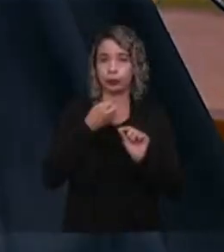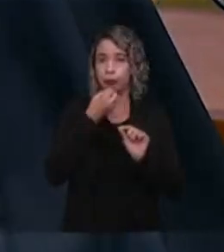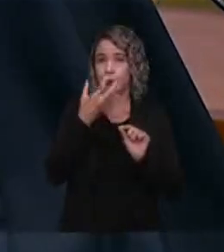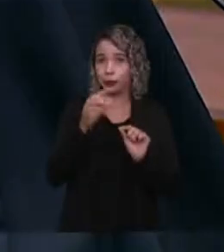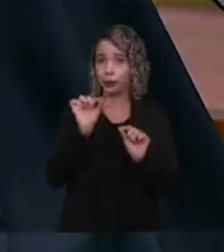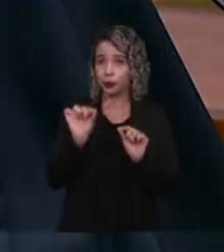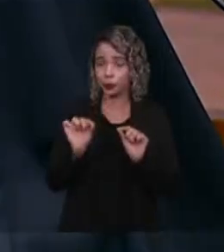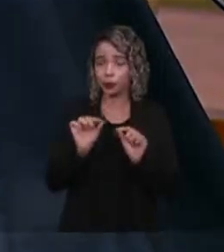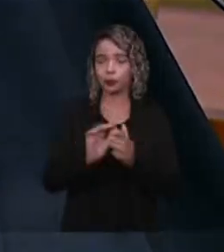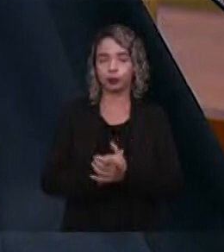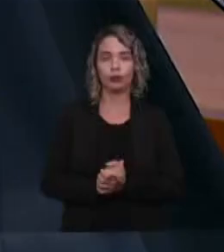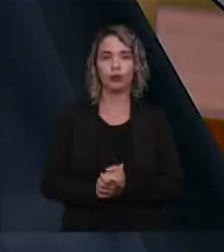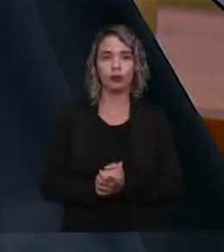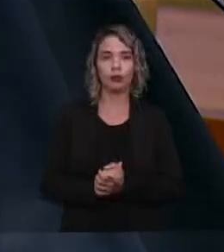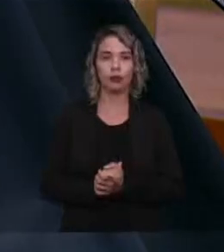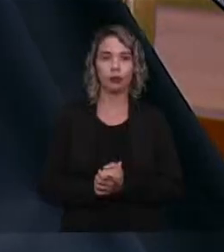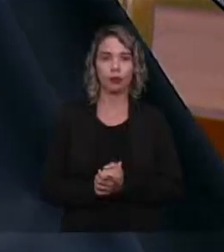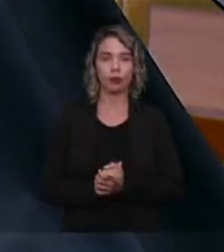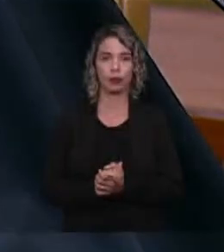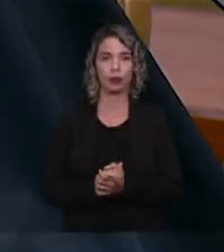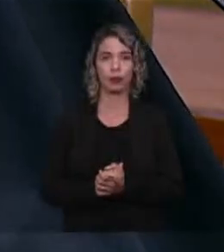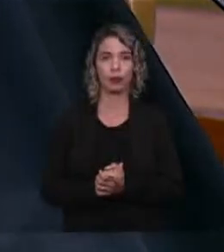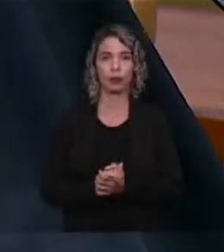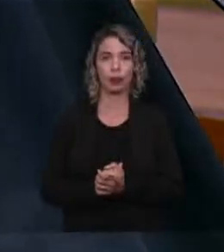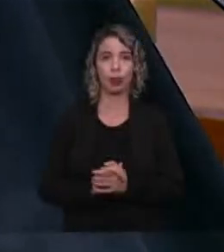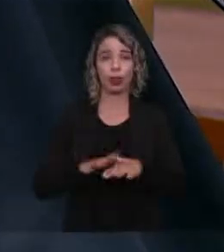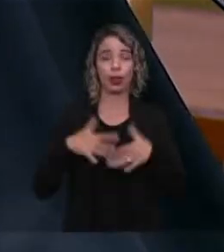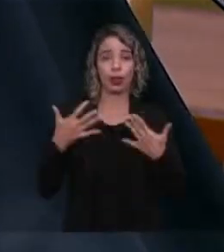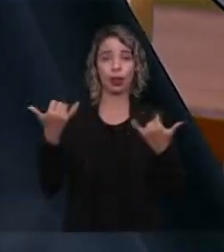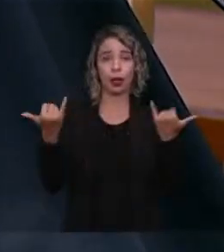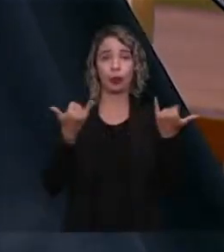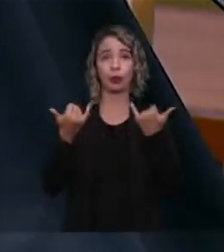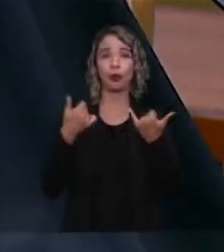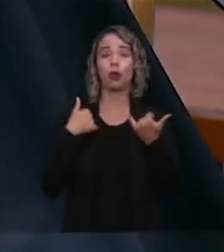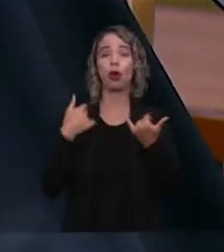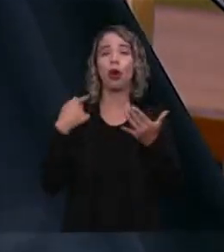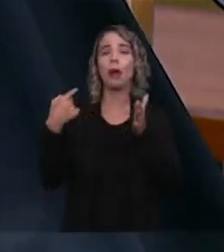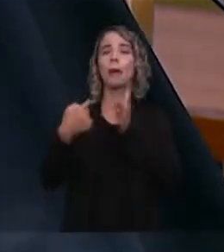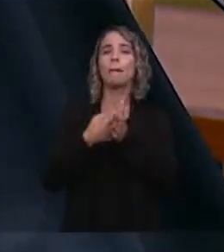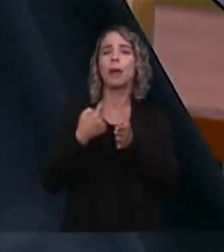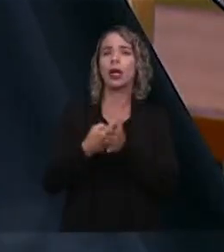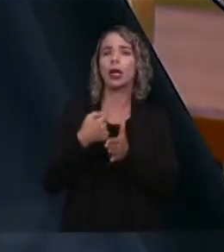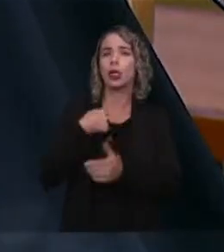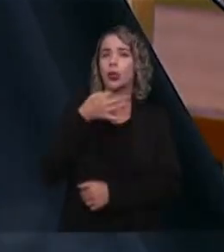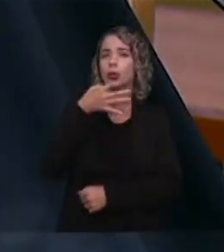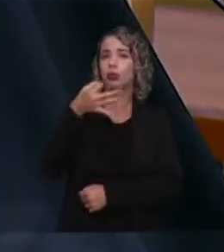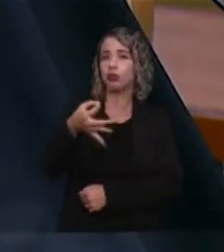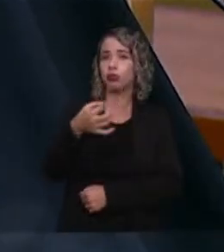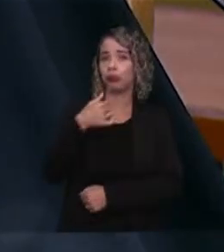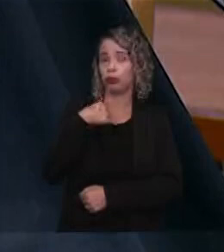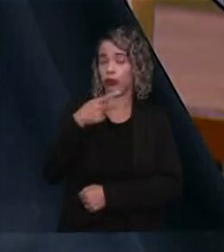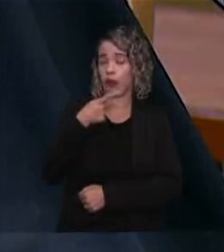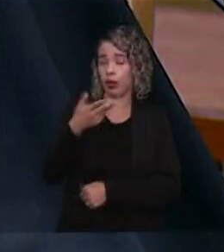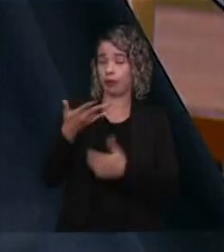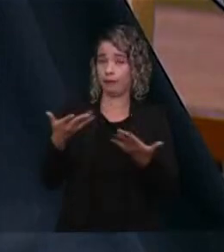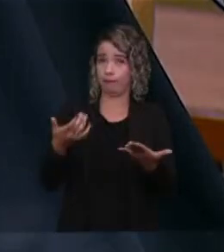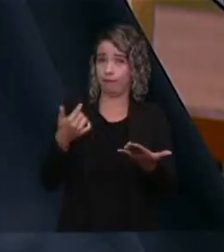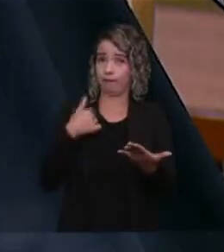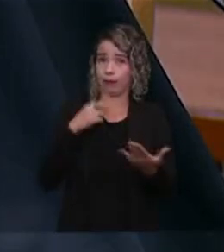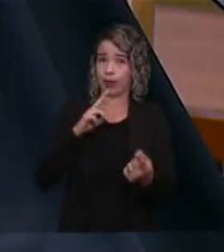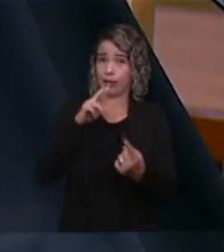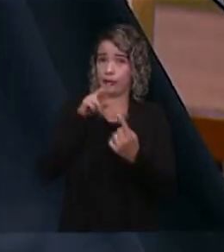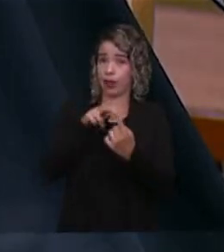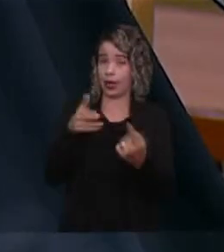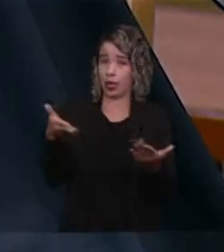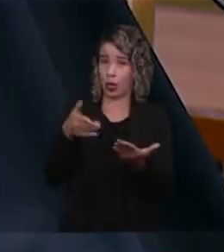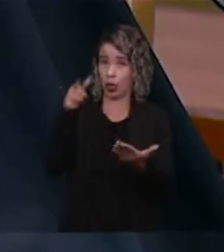depoimento. Então sendo, tendo sido informado disso, perguntado sobre o que eu achava, eu disse, bom, a referência que tenho